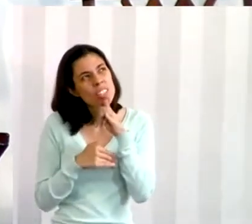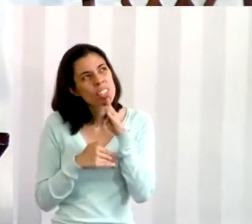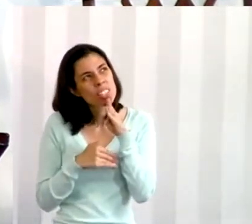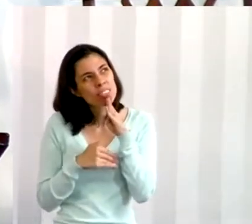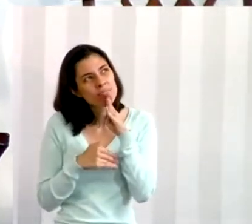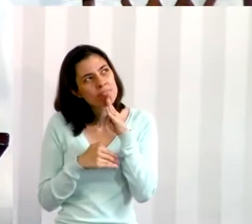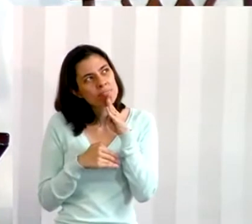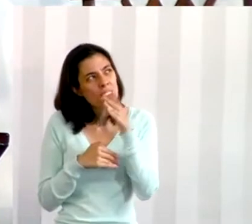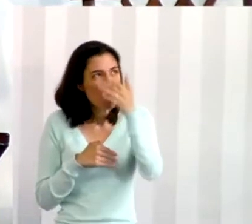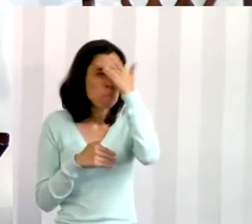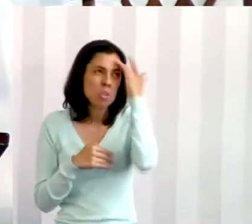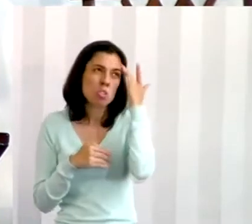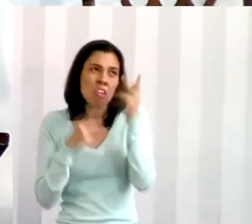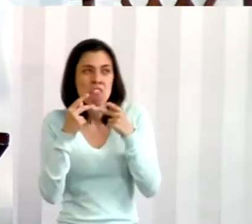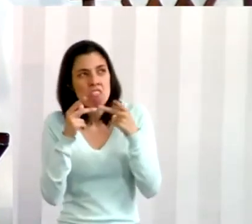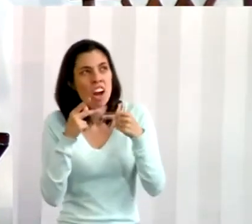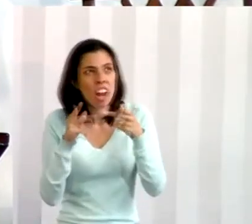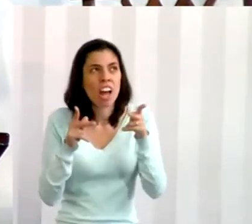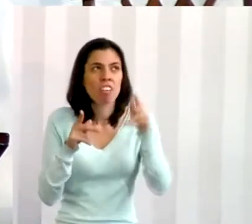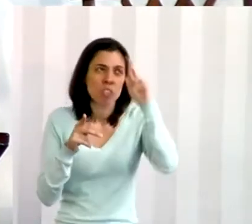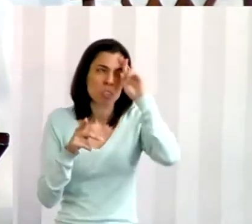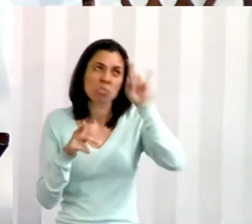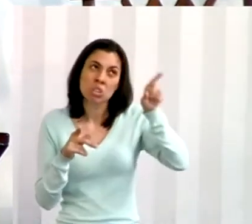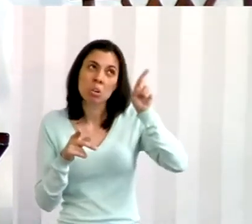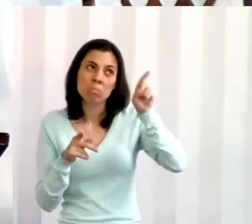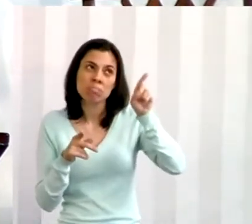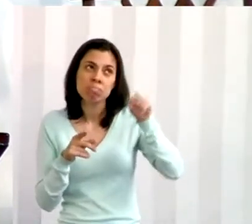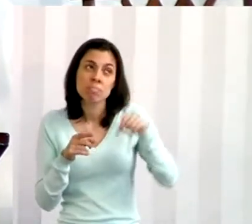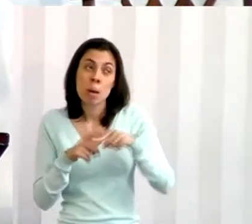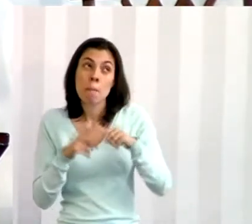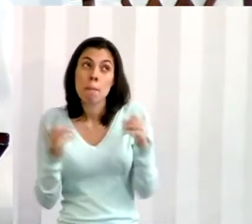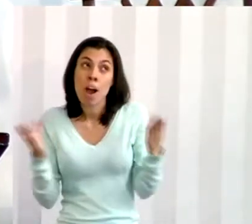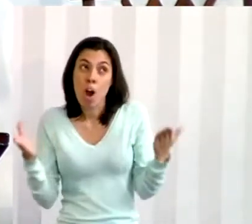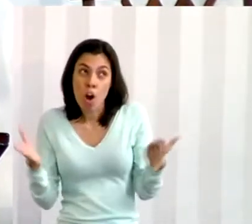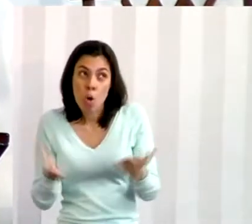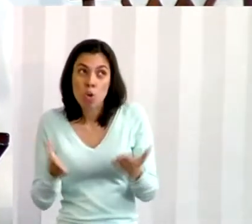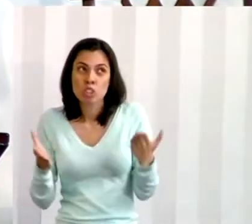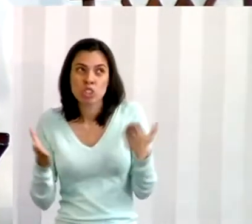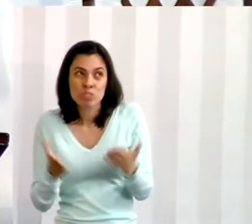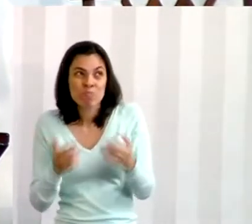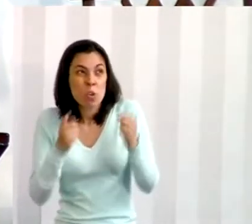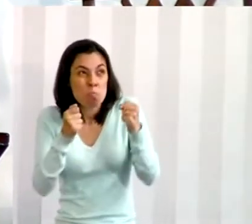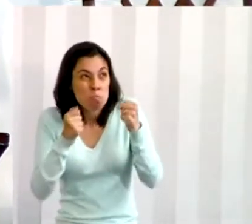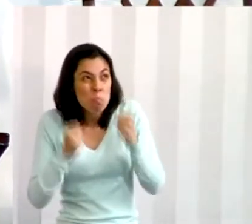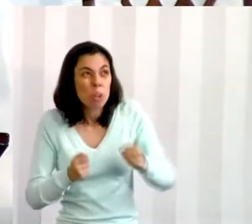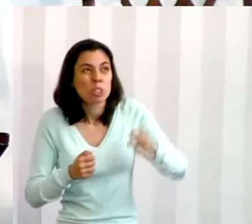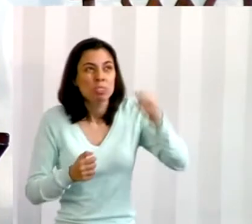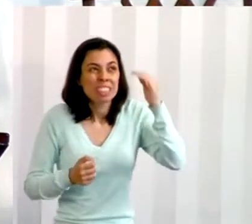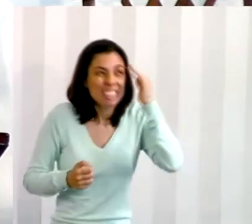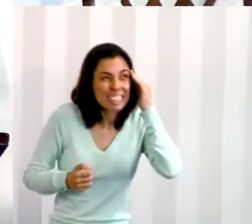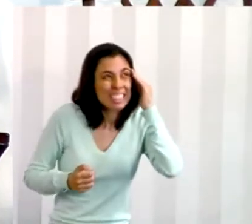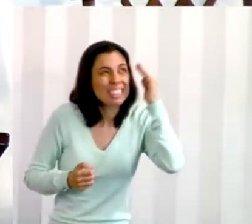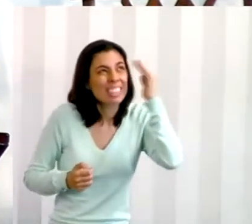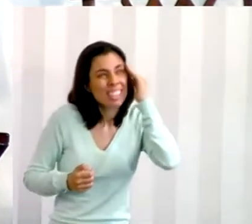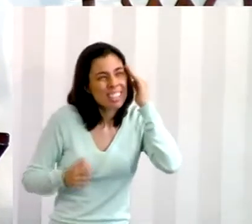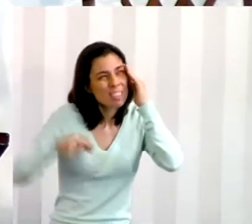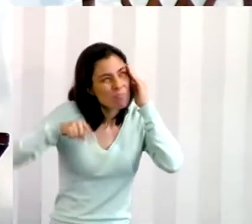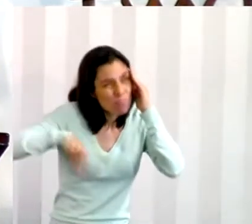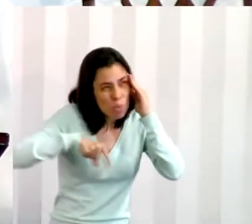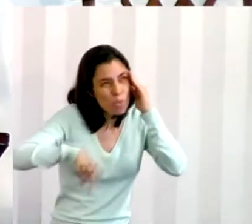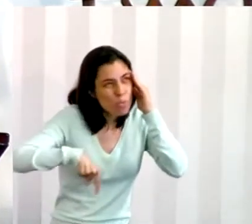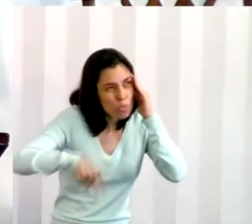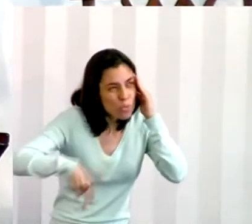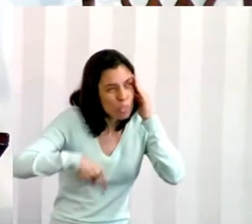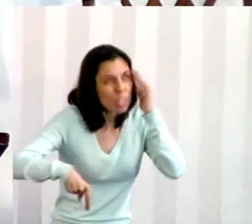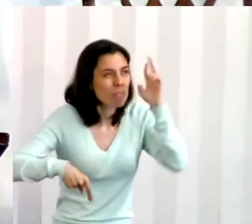profetas também, que o diga, por exemplo, um profeta como Jeremias, que viu 4 reis, rei